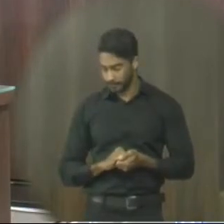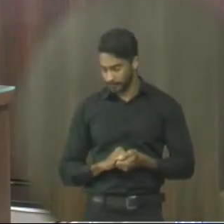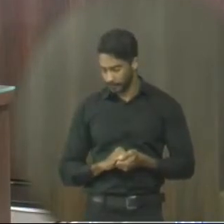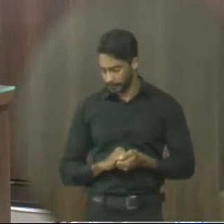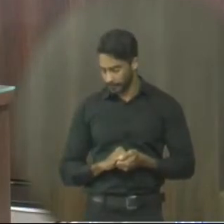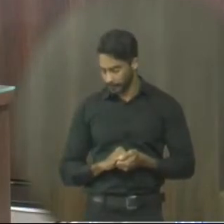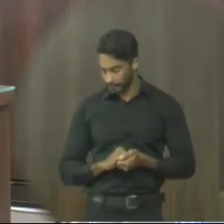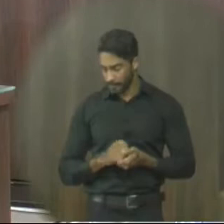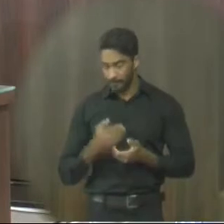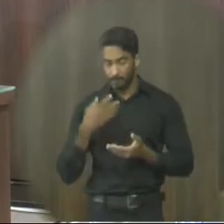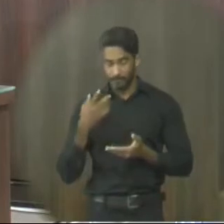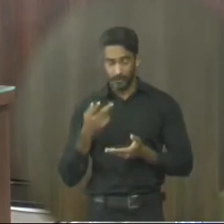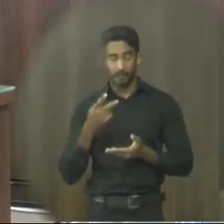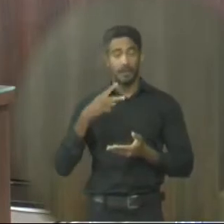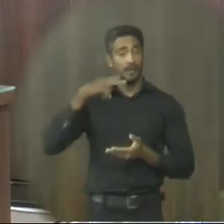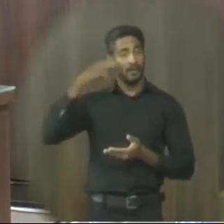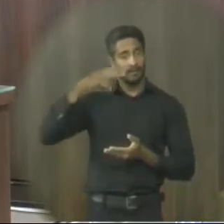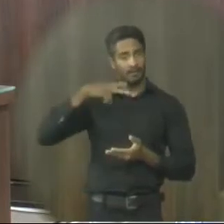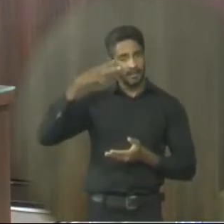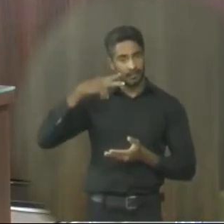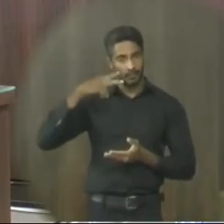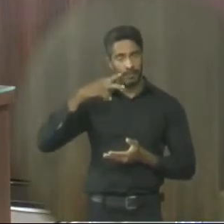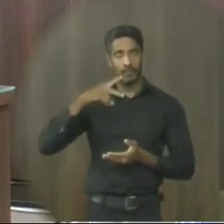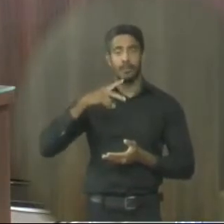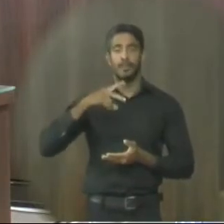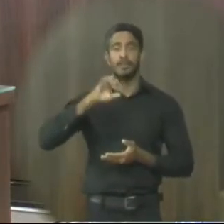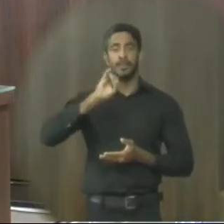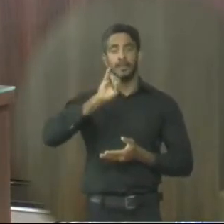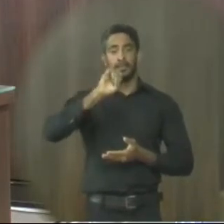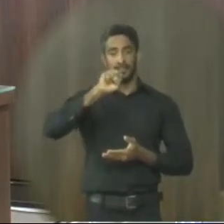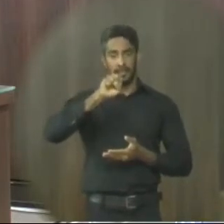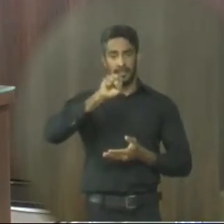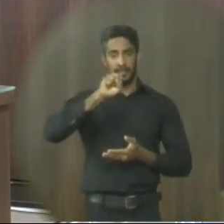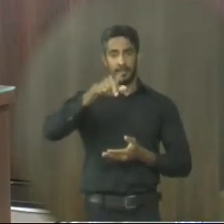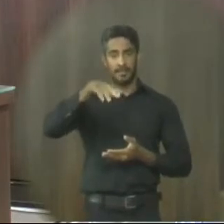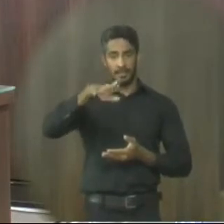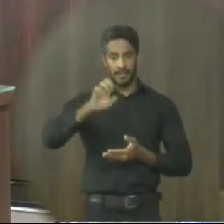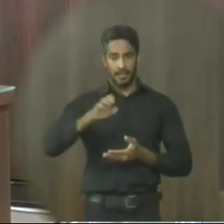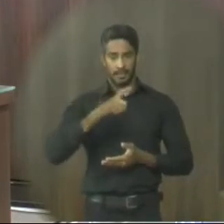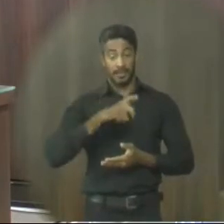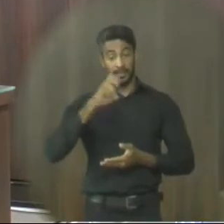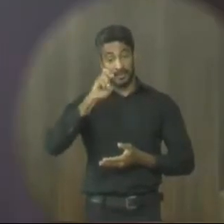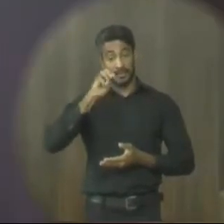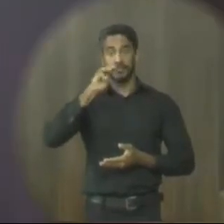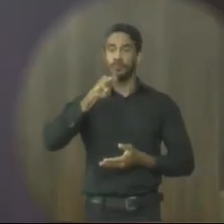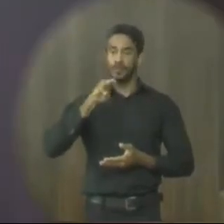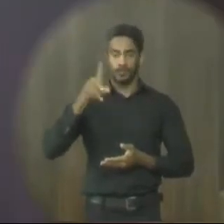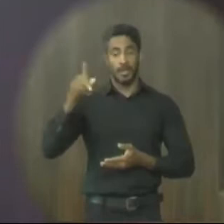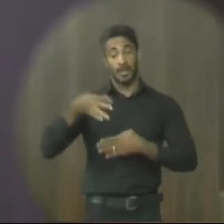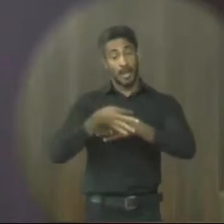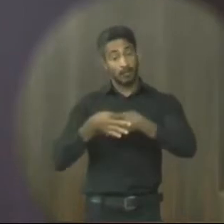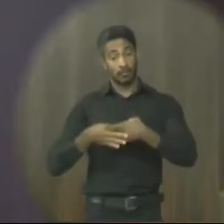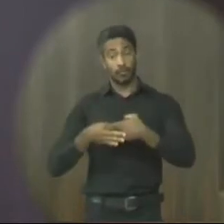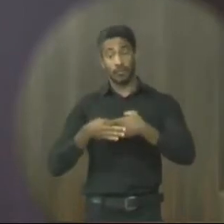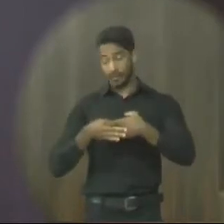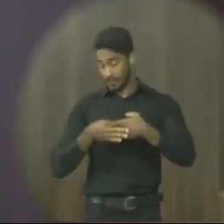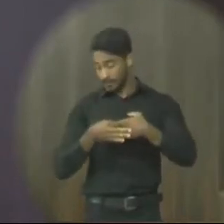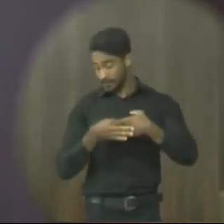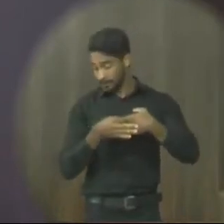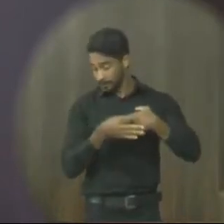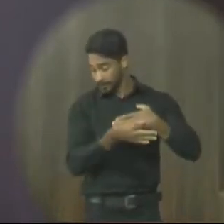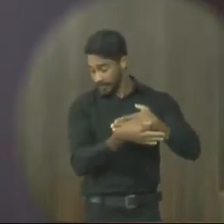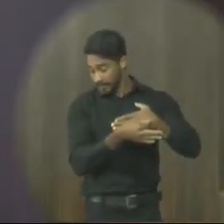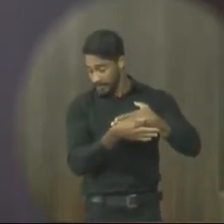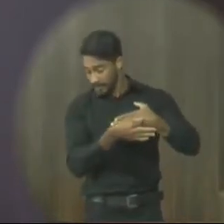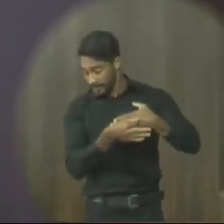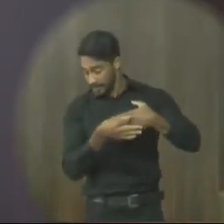Eu vou passar a palavra para a vereadora. A senhora tem 5 minutos para explanar. A senhora que é a autora do requerimento, por isso fica à vontade. Boa